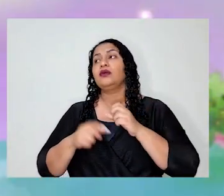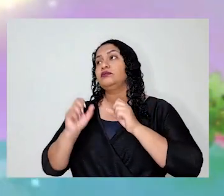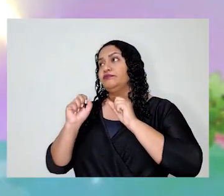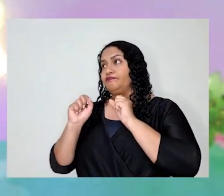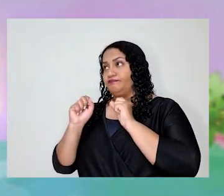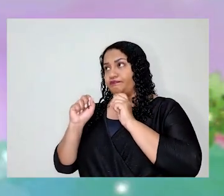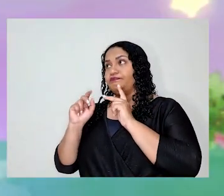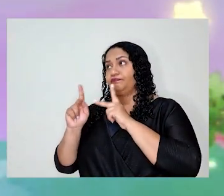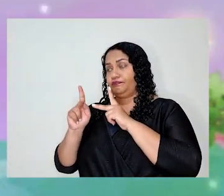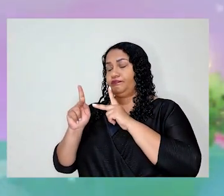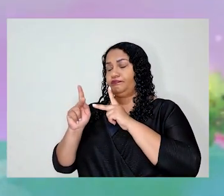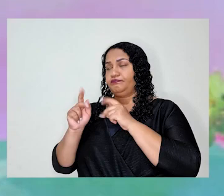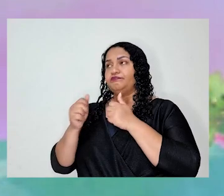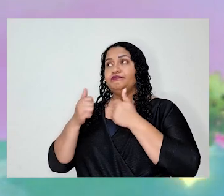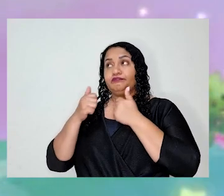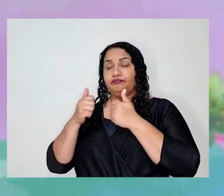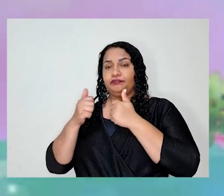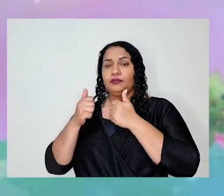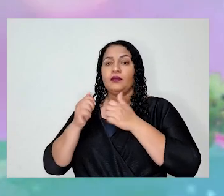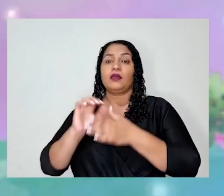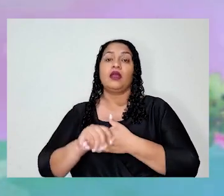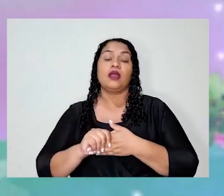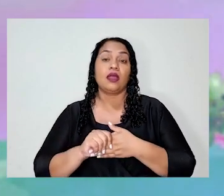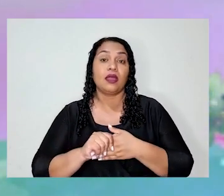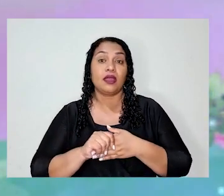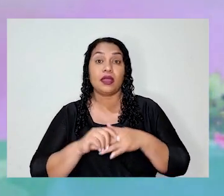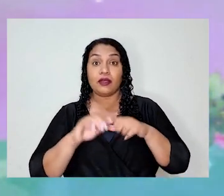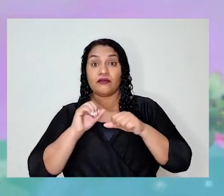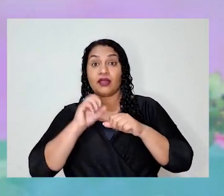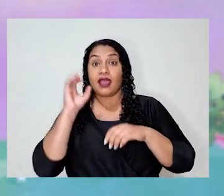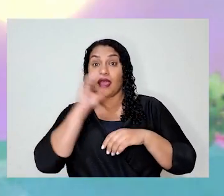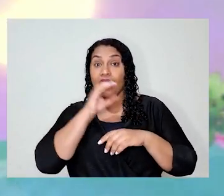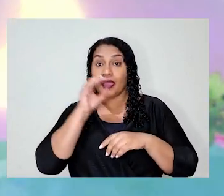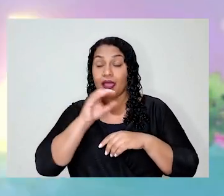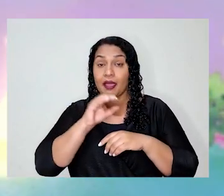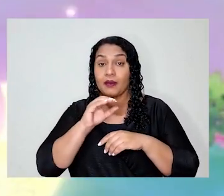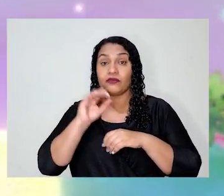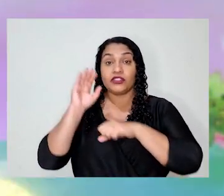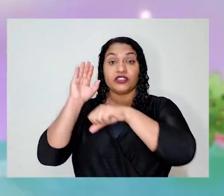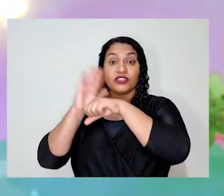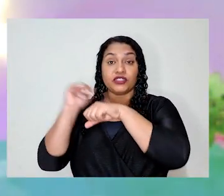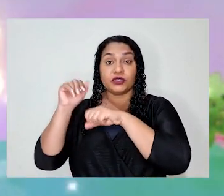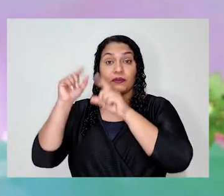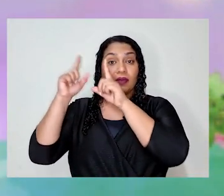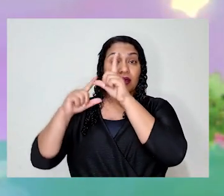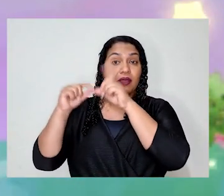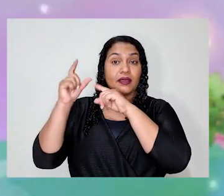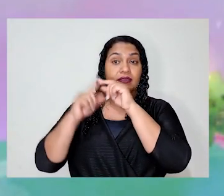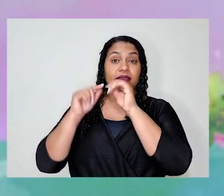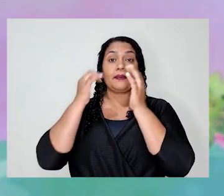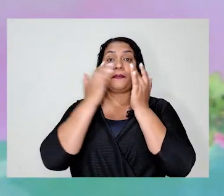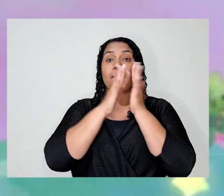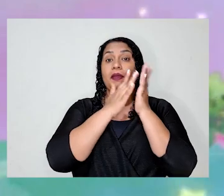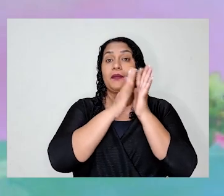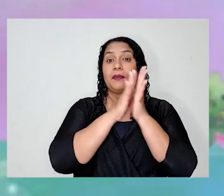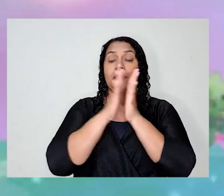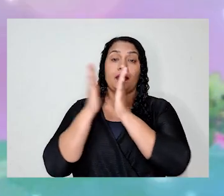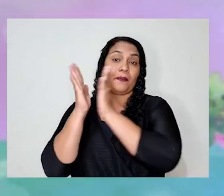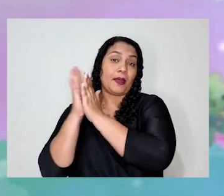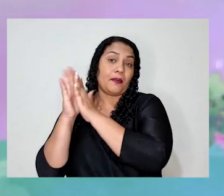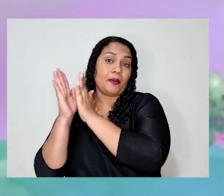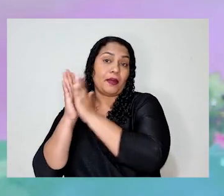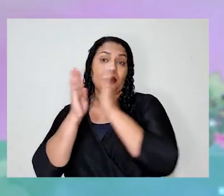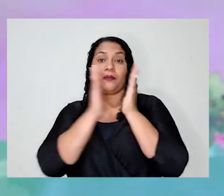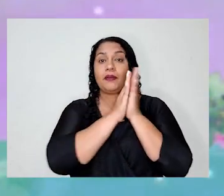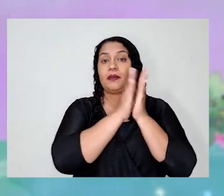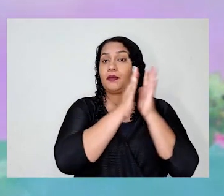ouvindo a recomendação do sol, correu para chamar as estrelas, batendo palmas.